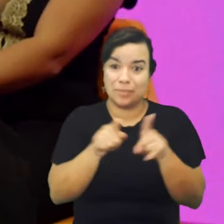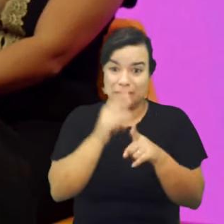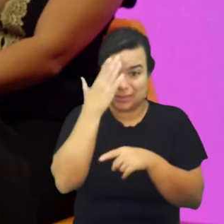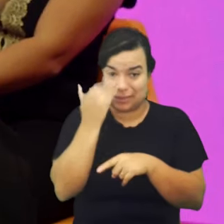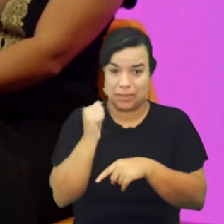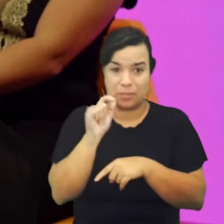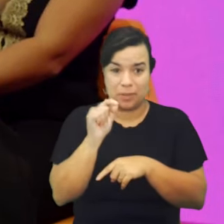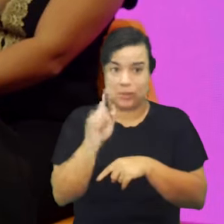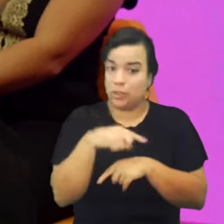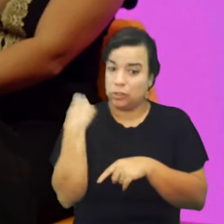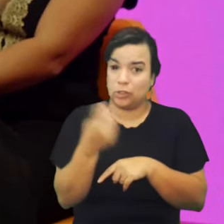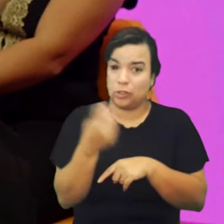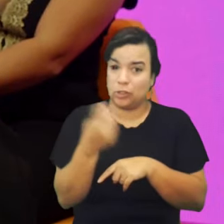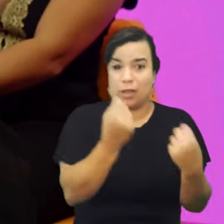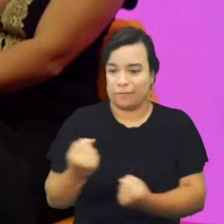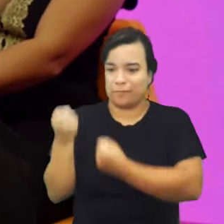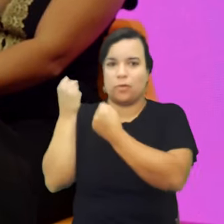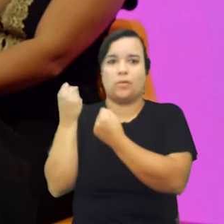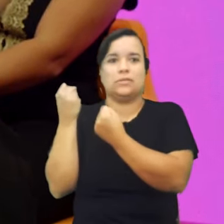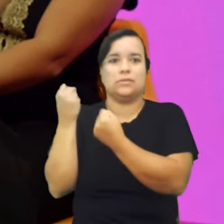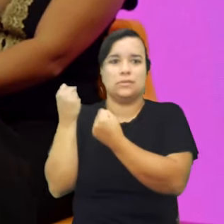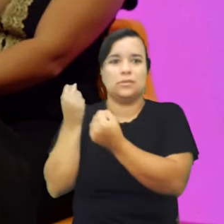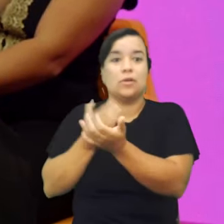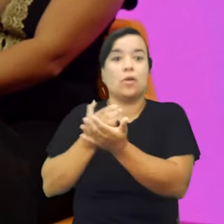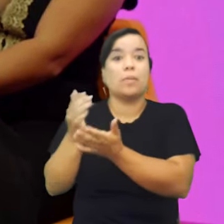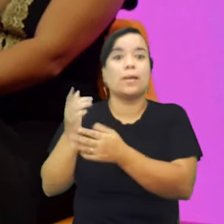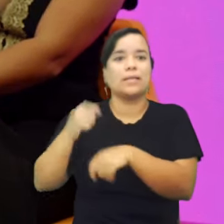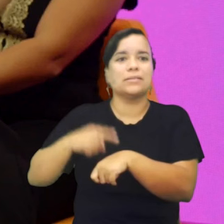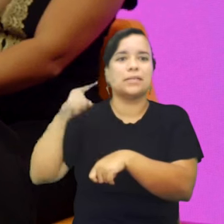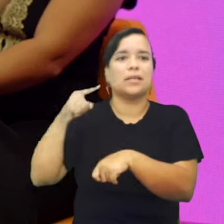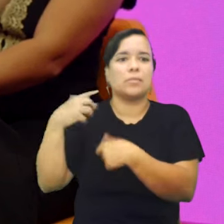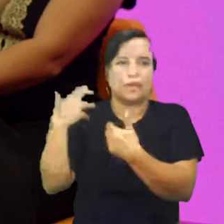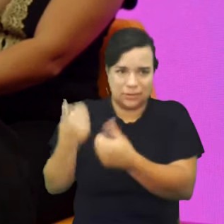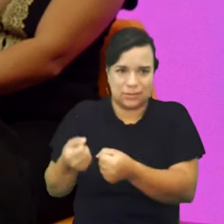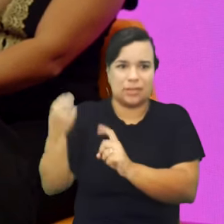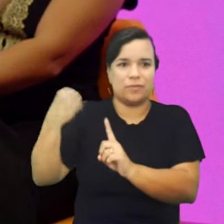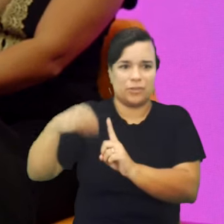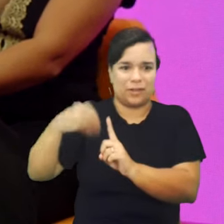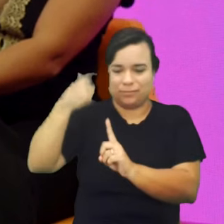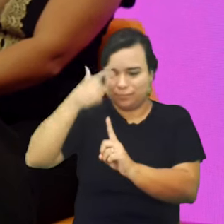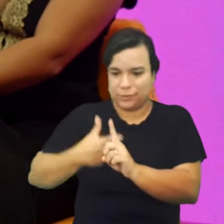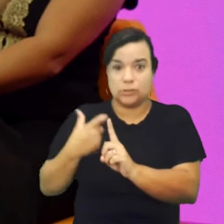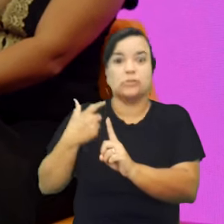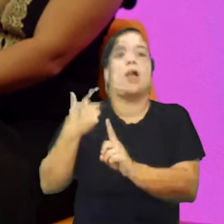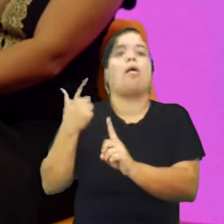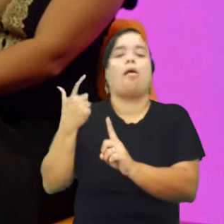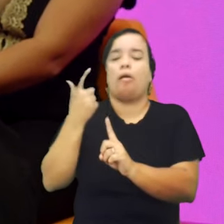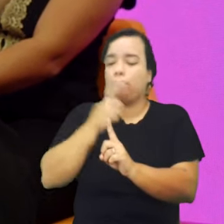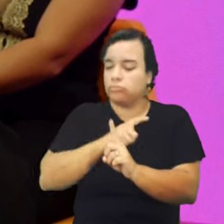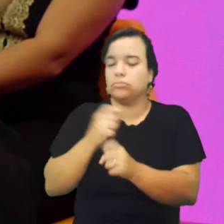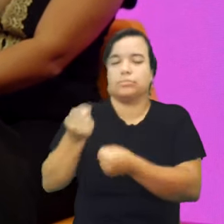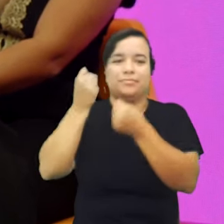a nossa força, ela parte do momento que a gente abraça e reconhece a nossa vulnerabilidade. É